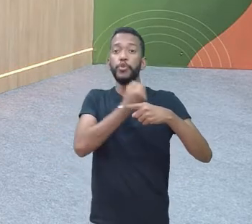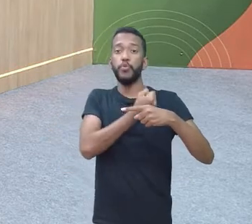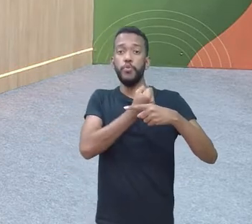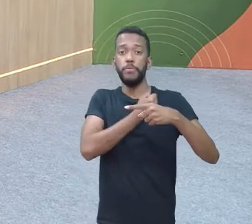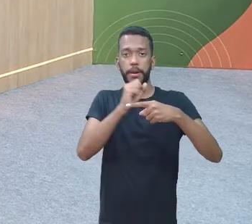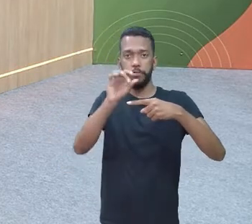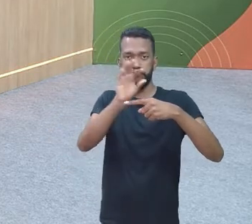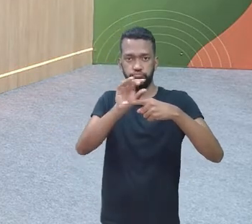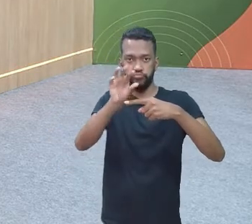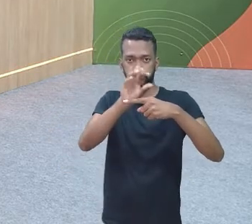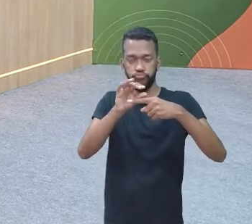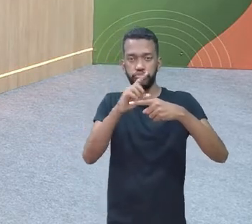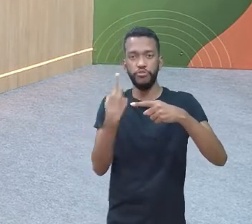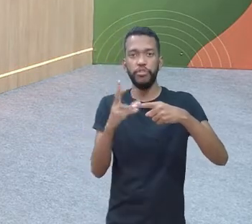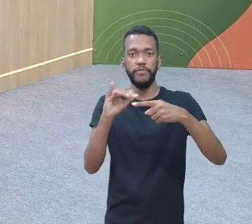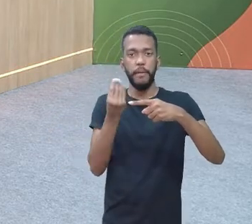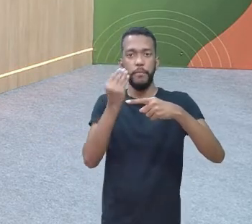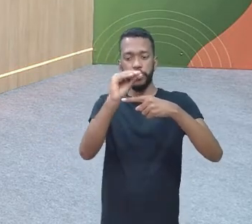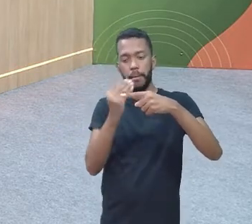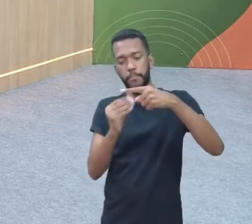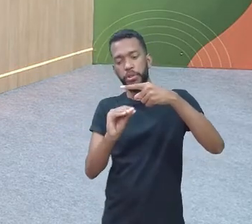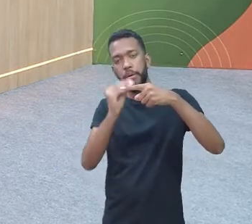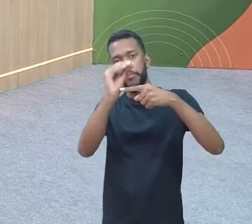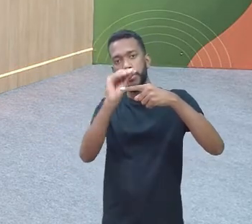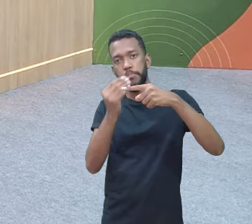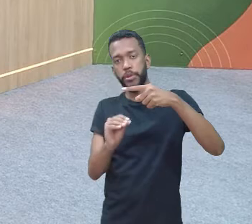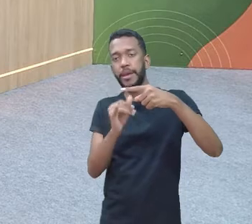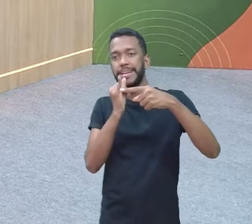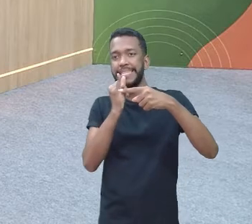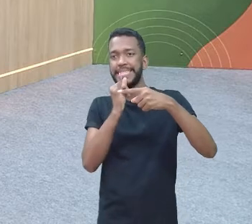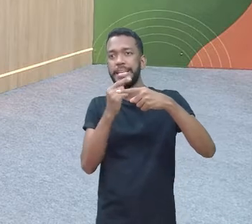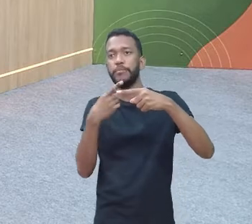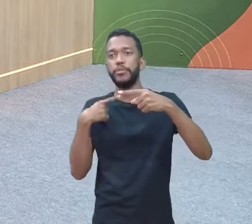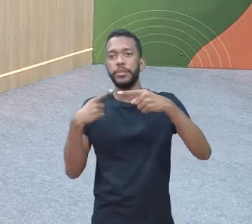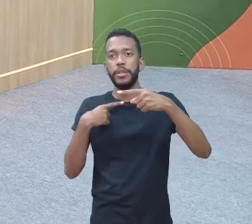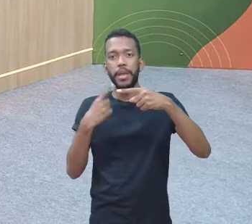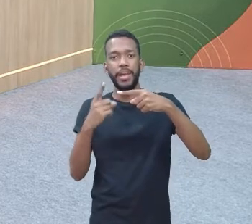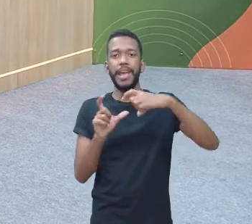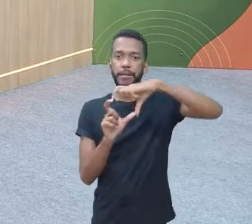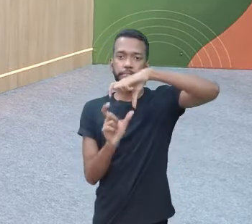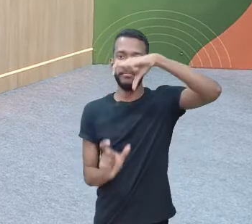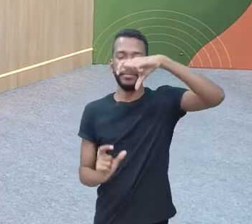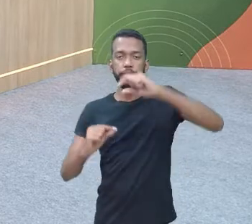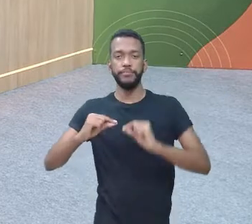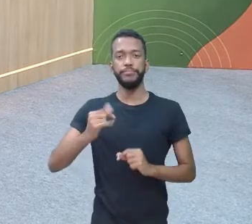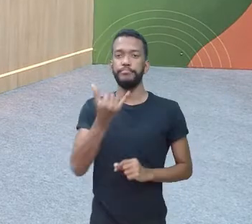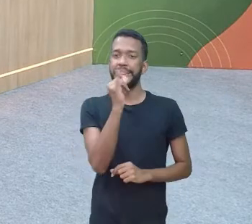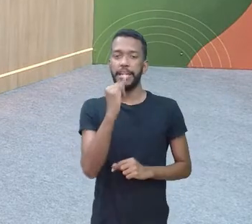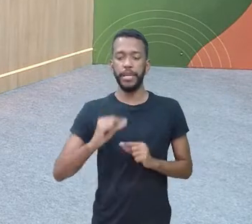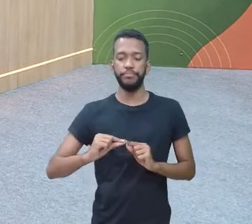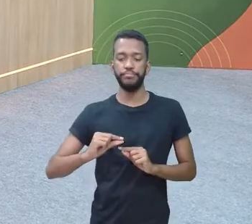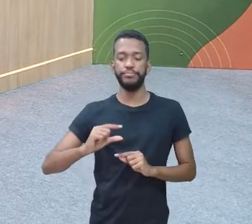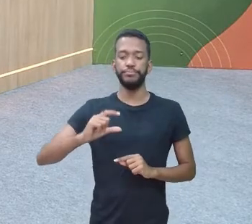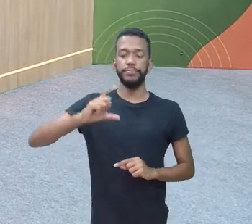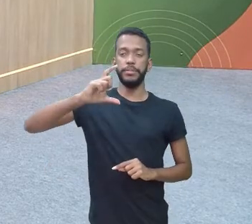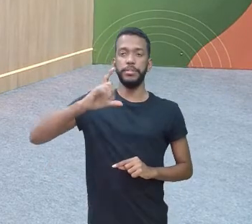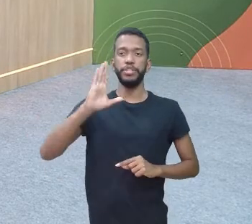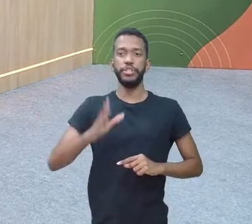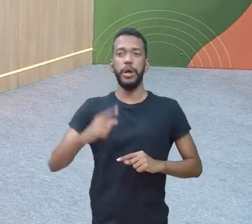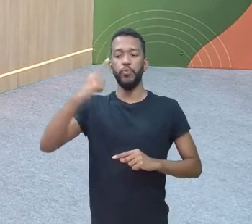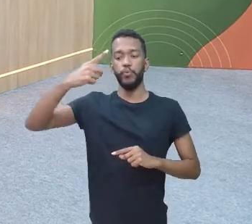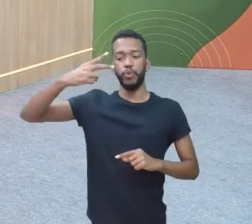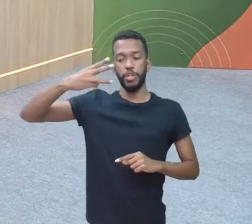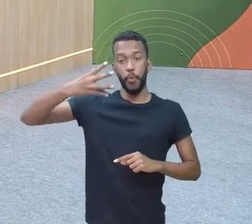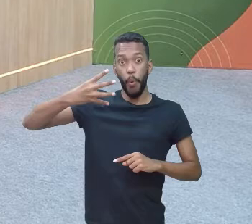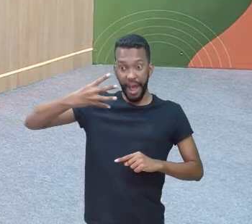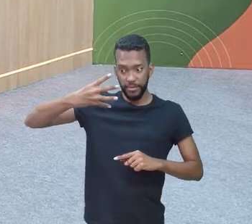vai representar uma fração. Aqui, por exemplo, eu tenho uma bateria que está carregando. Ela está dividida em 4